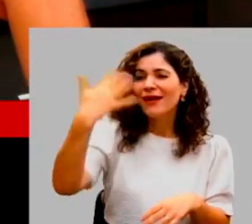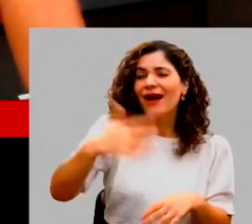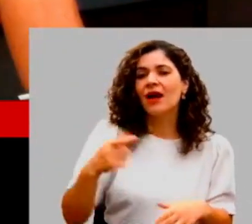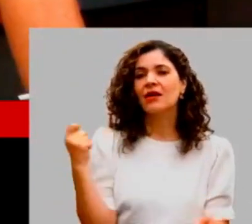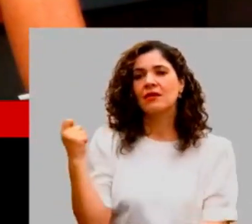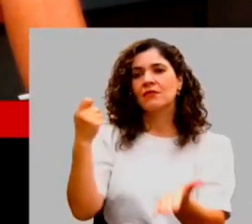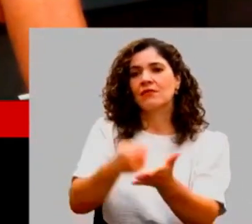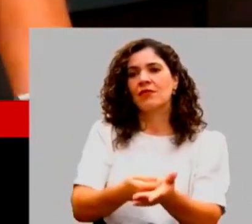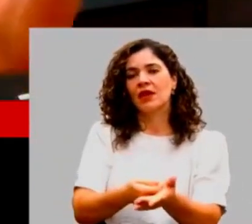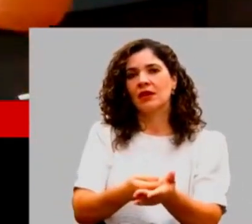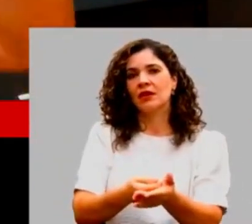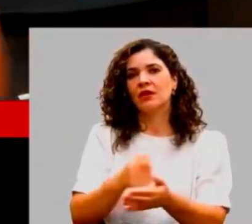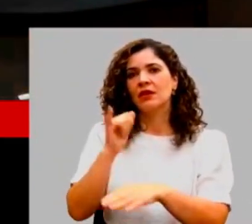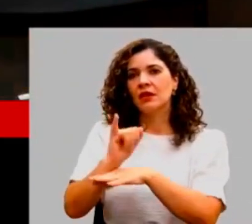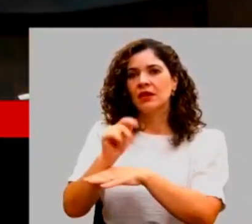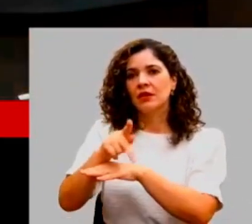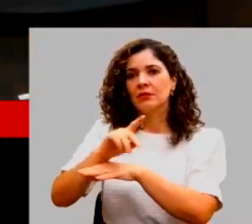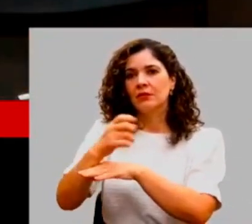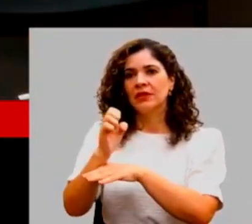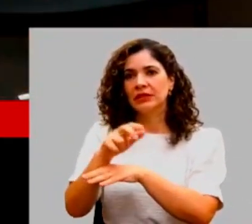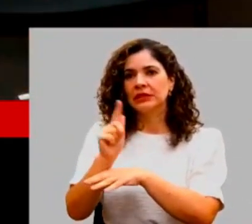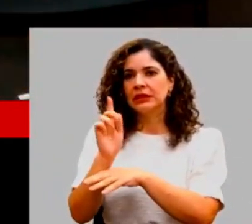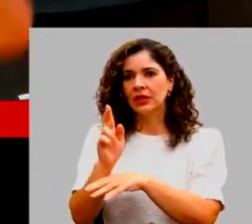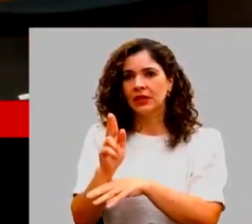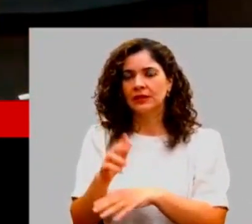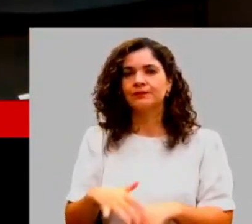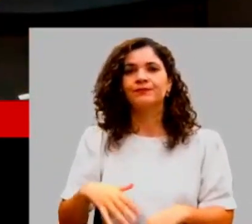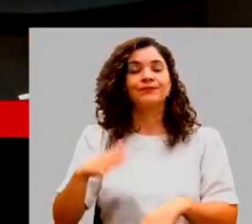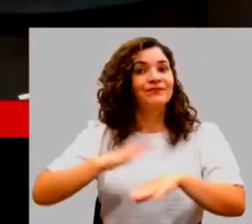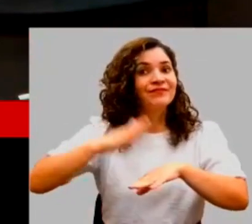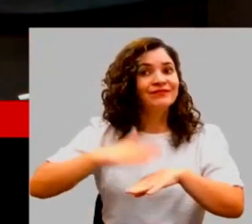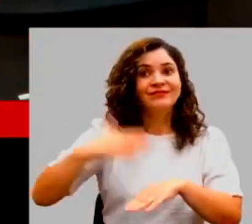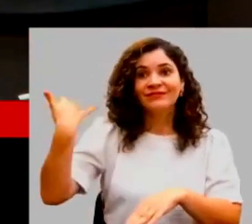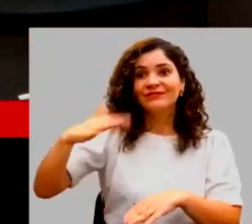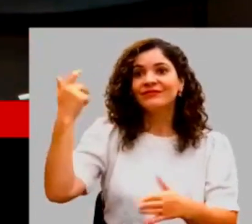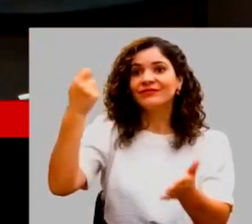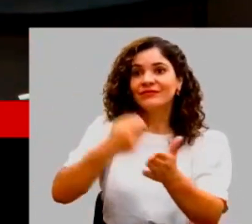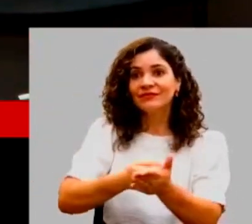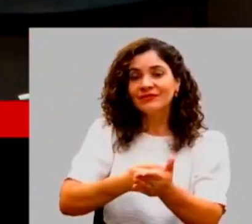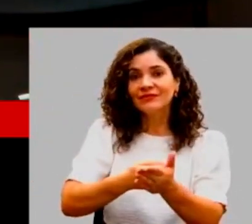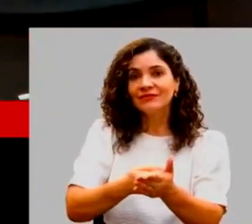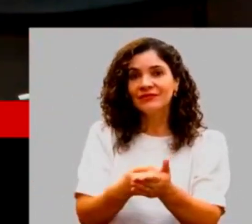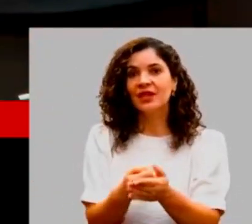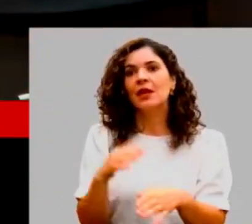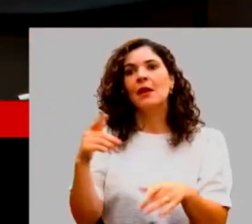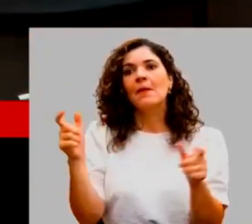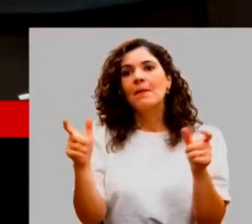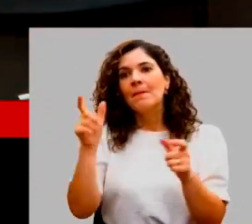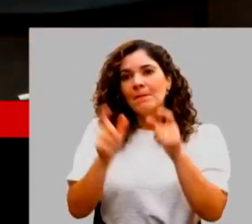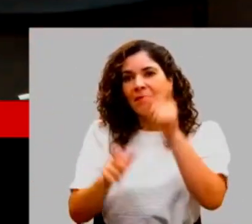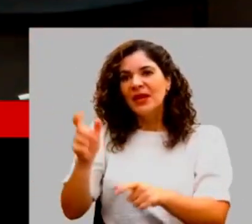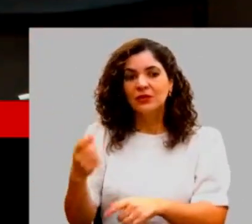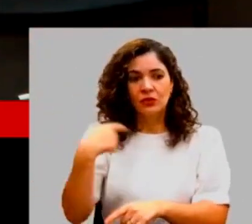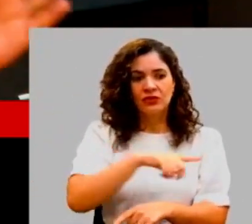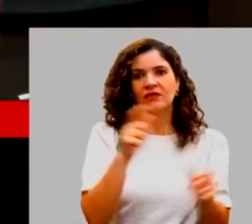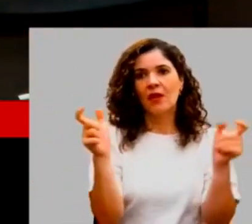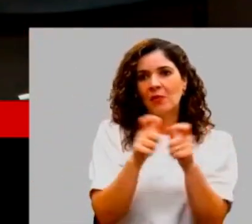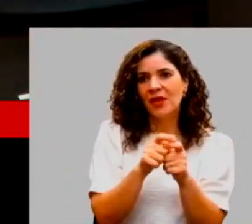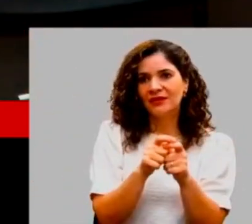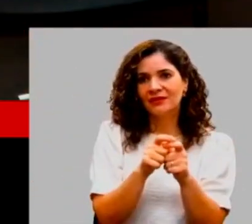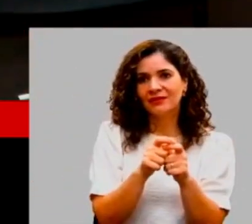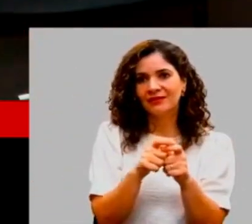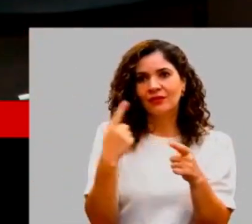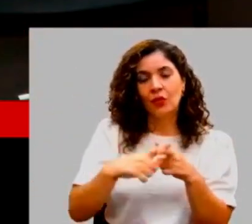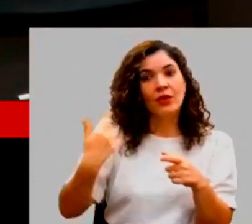quanto mais caro pagar menor o número isso é matemático não tem jeito de você fazer outra mágica